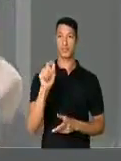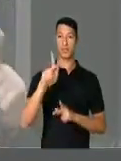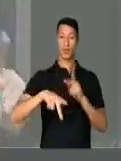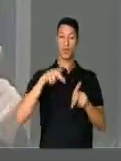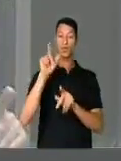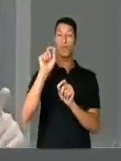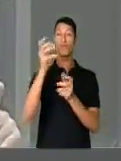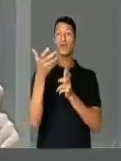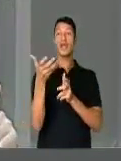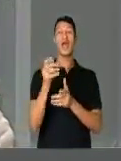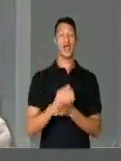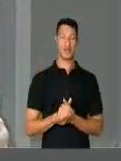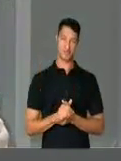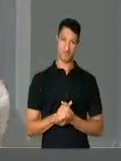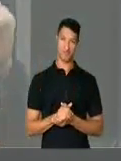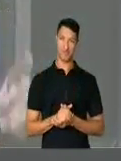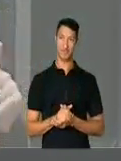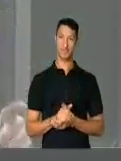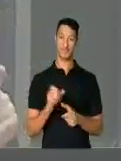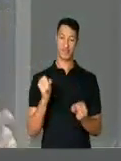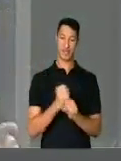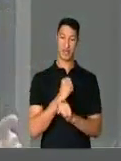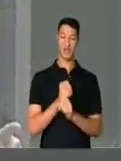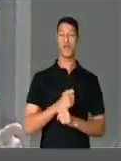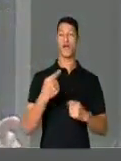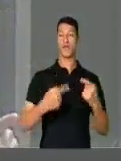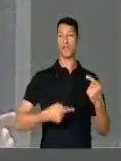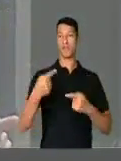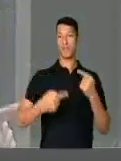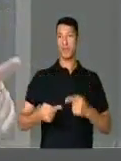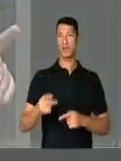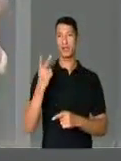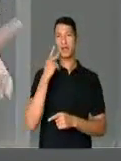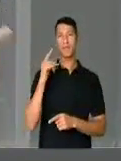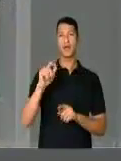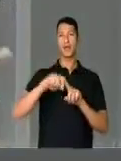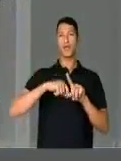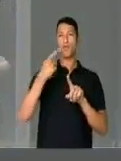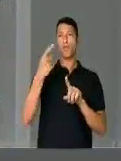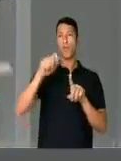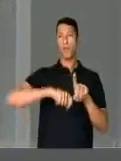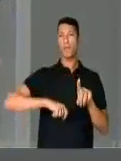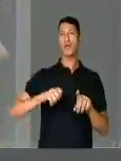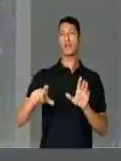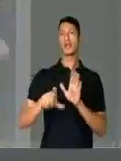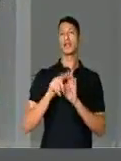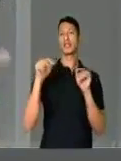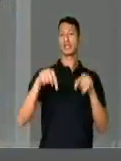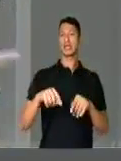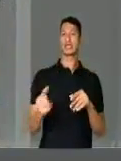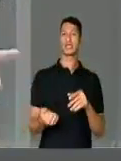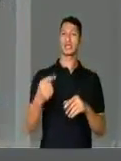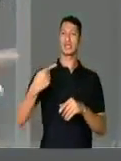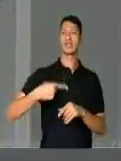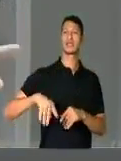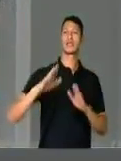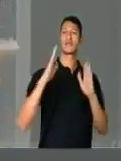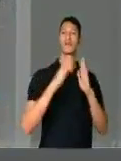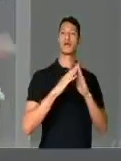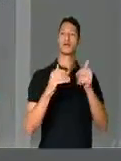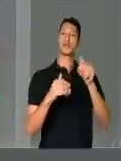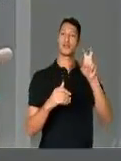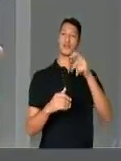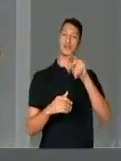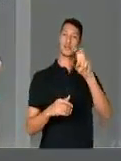o que o povo quer que legisle, a reforma política. Não é passar um mês legislando aqui, indo para casa